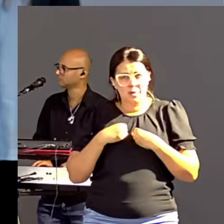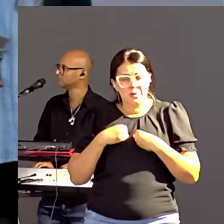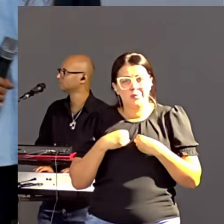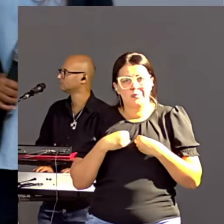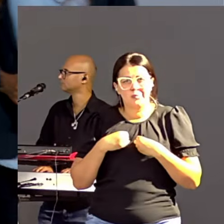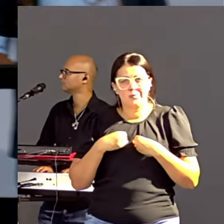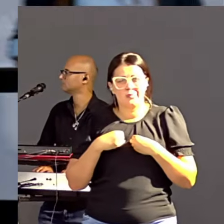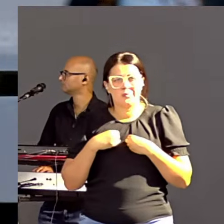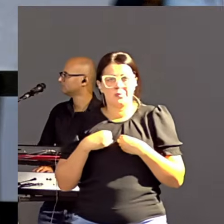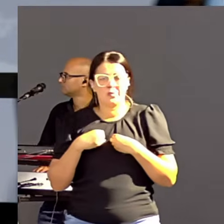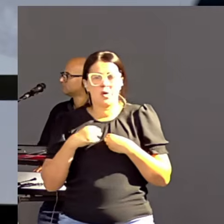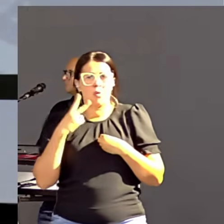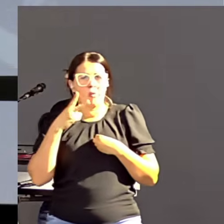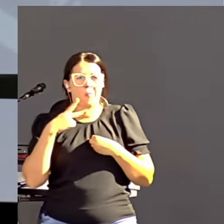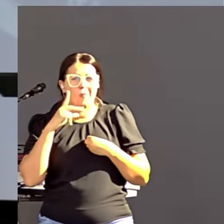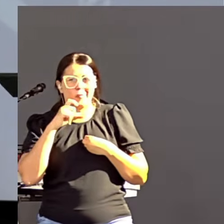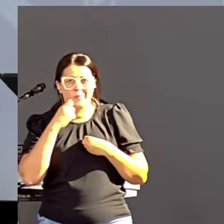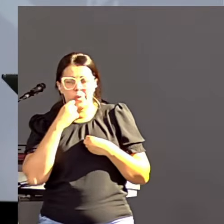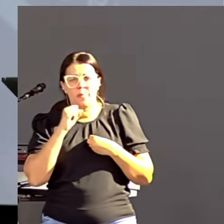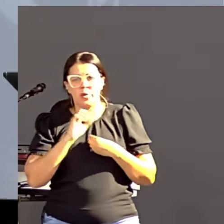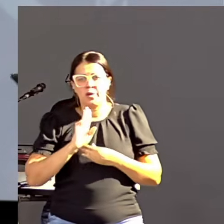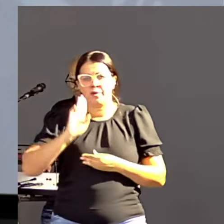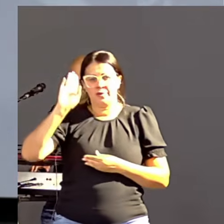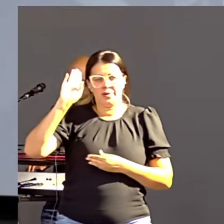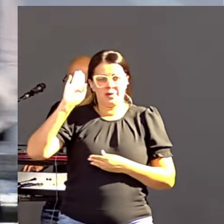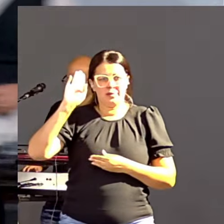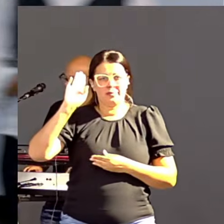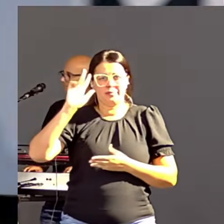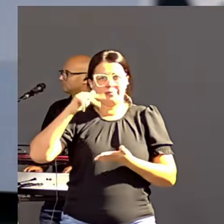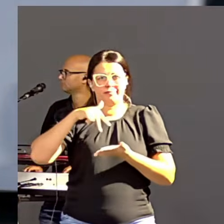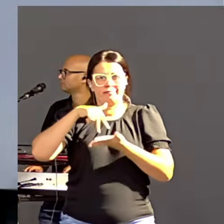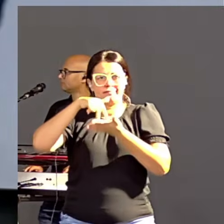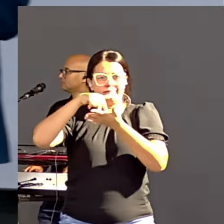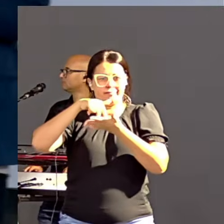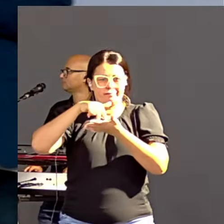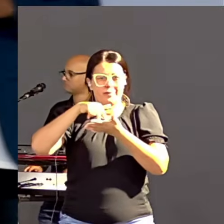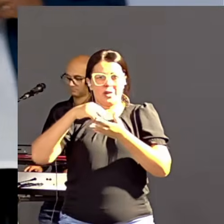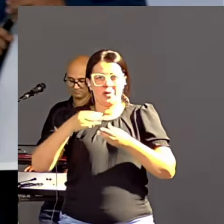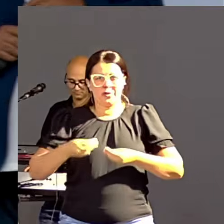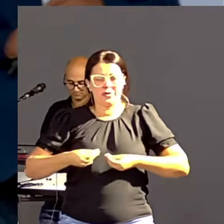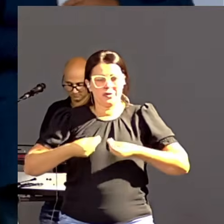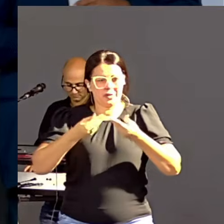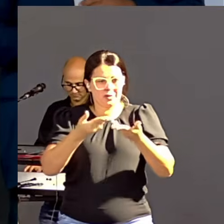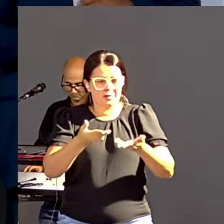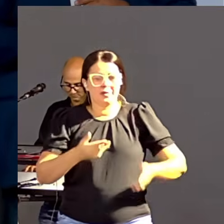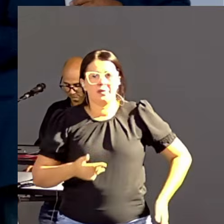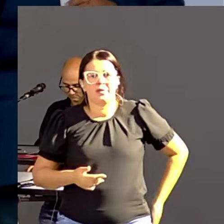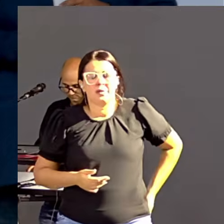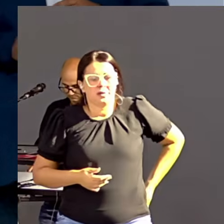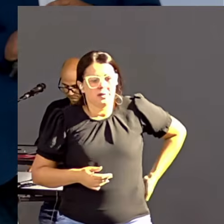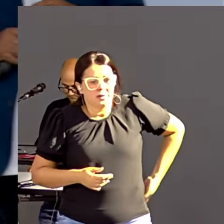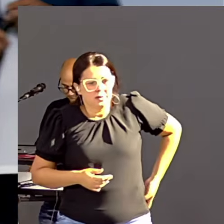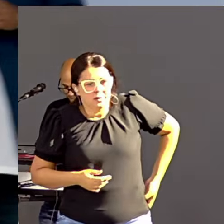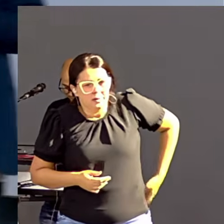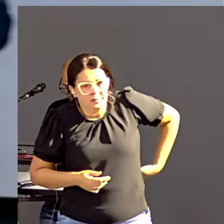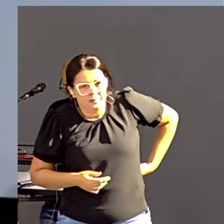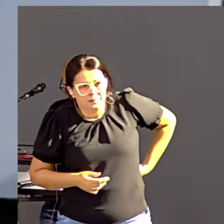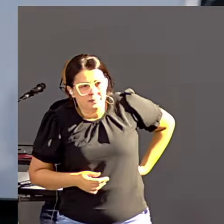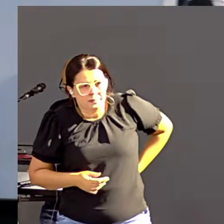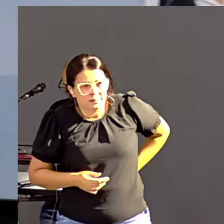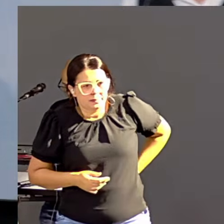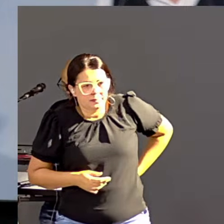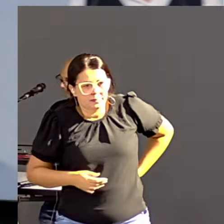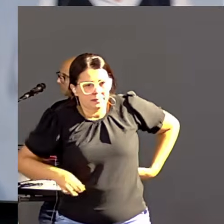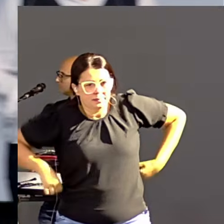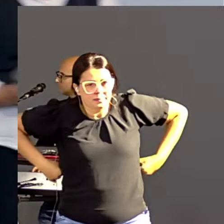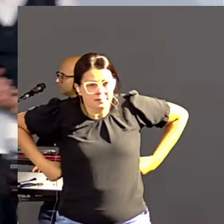o kit de Santa Ceia, você pode levantar aí no seu lugar a sua mão e alguém vai chegar em você. Alguém vai te encontrar